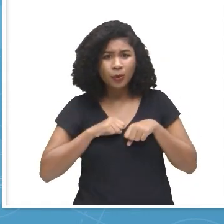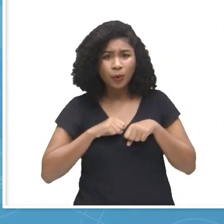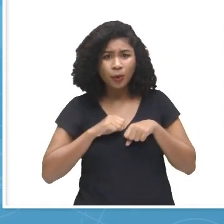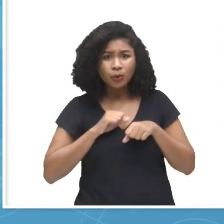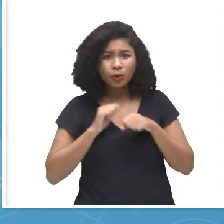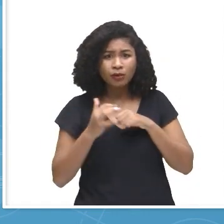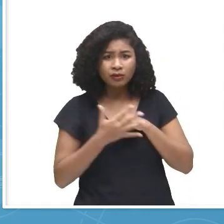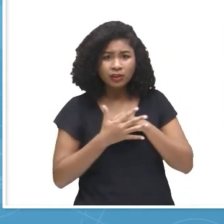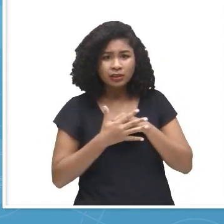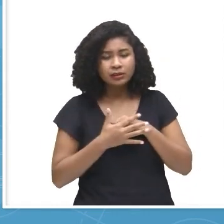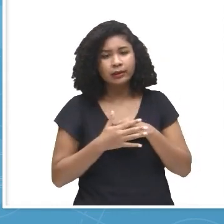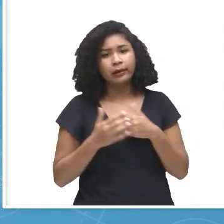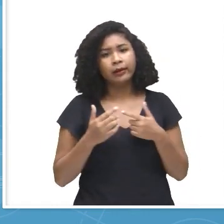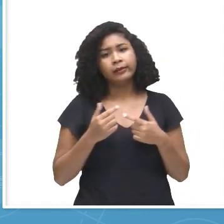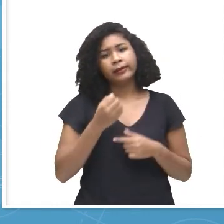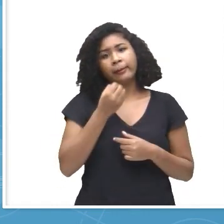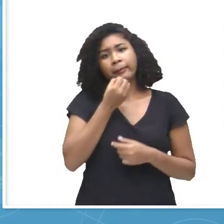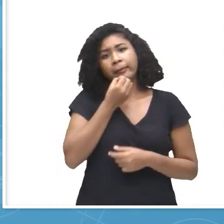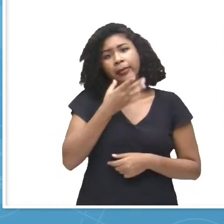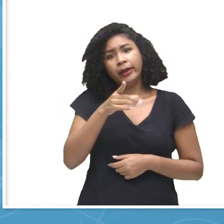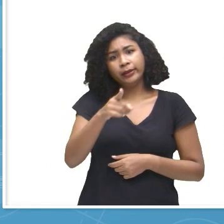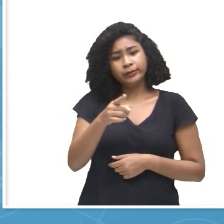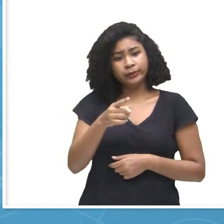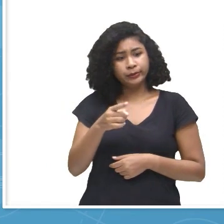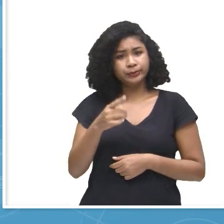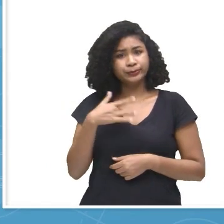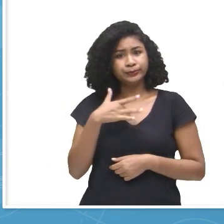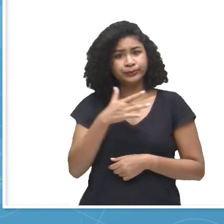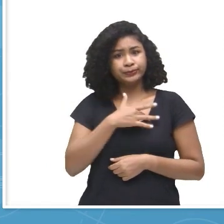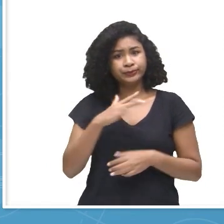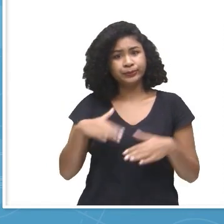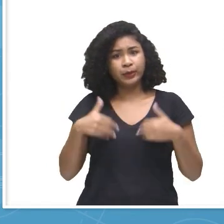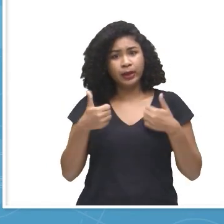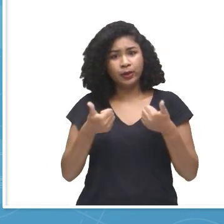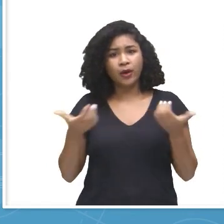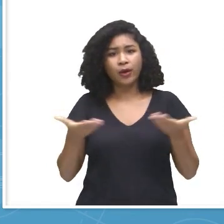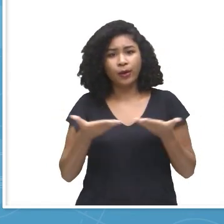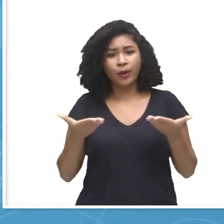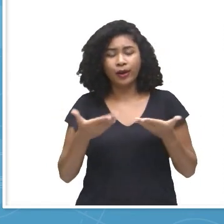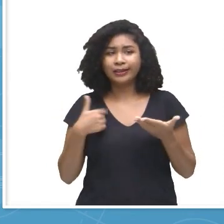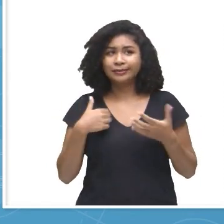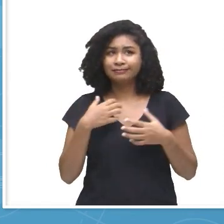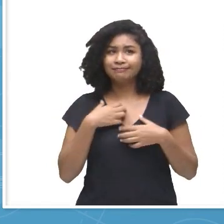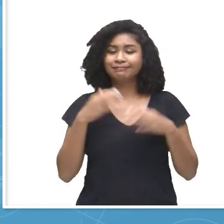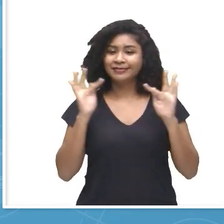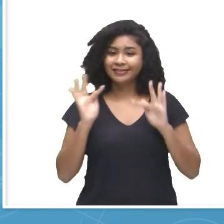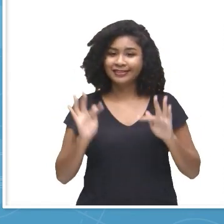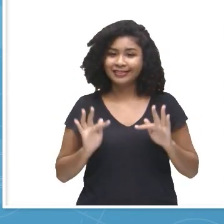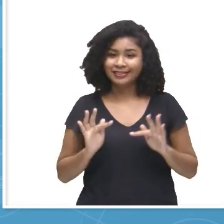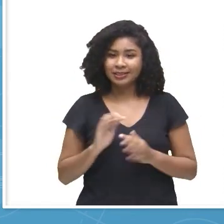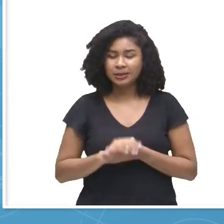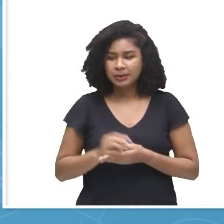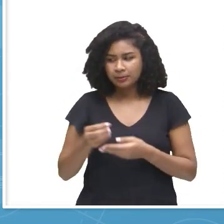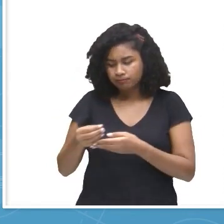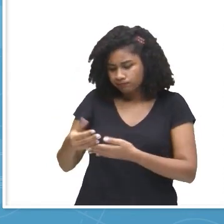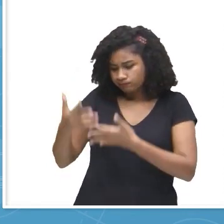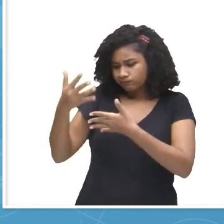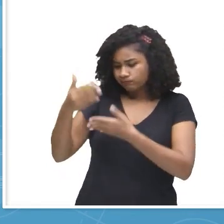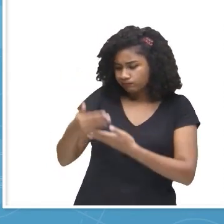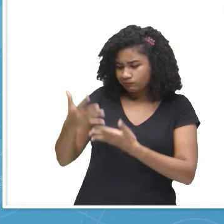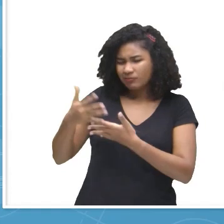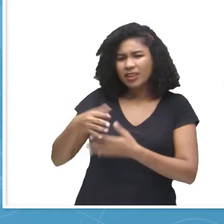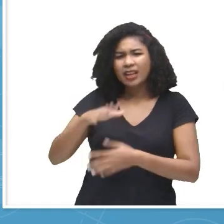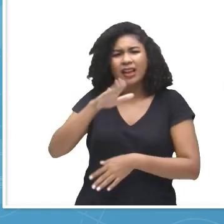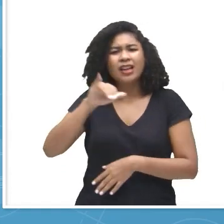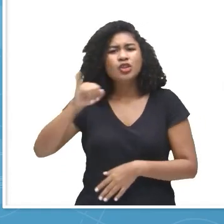bem que tu ficaste bom, né? Tô feliz agora. Vamos lá. Não tem, João Vitor,